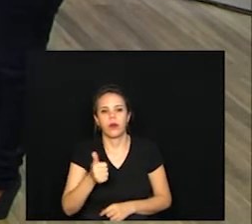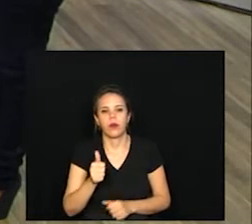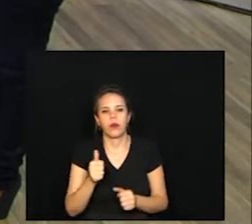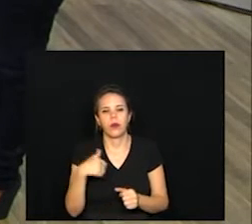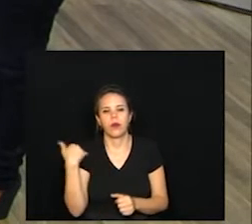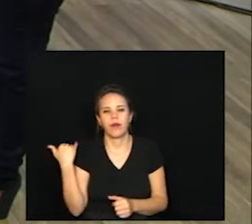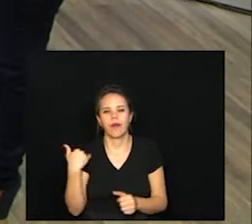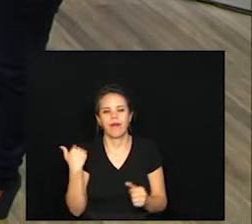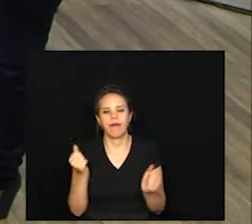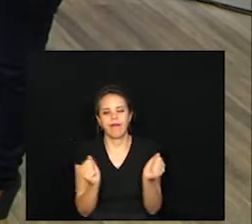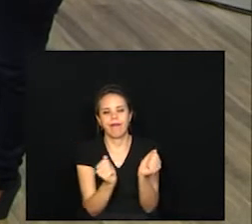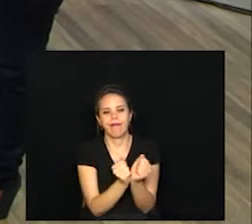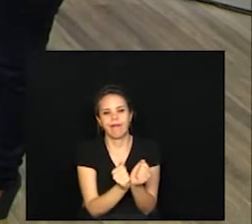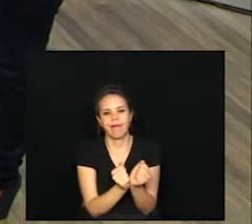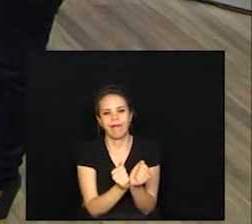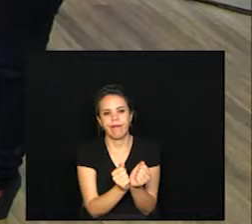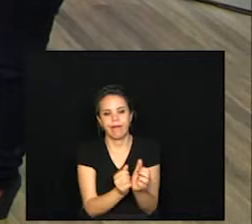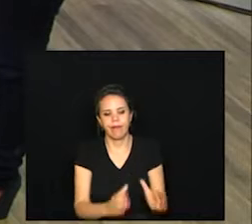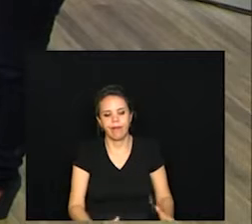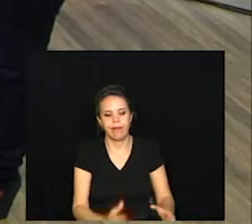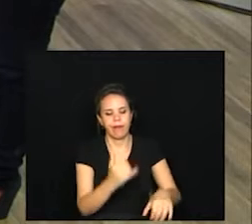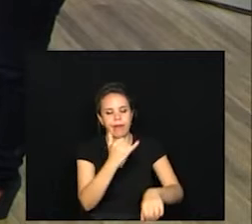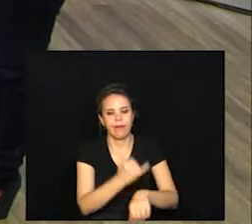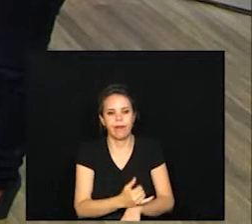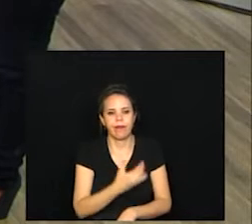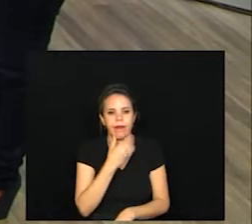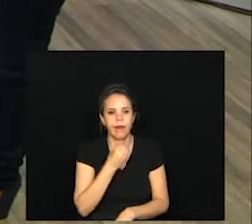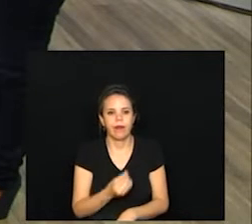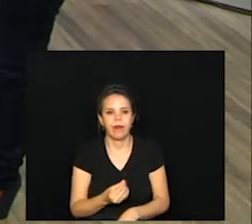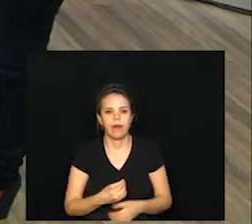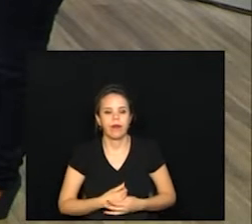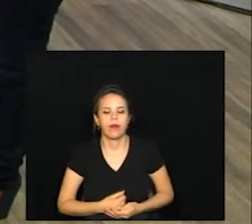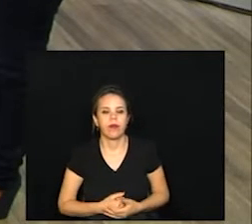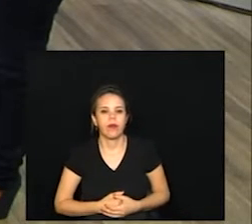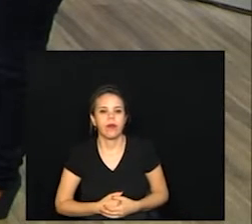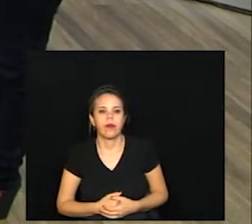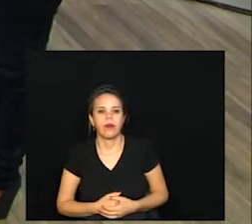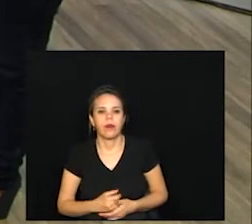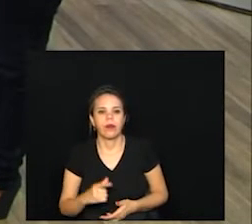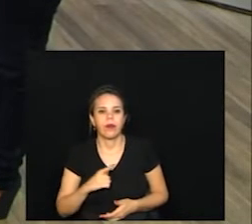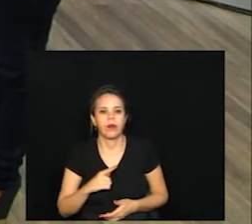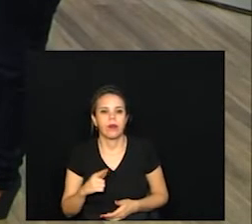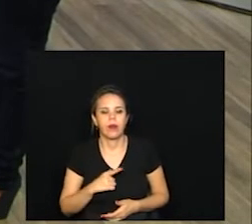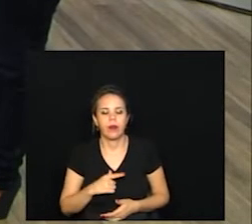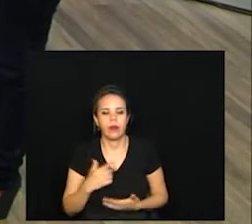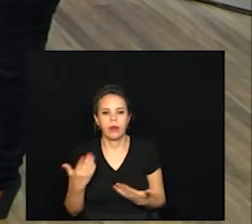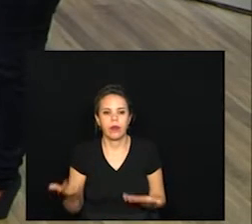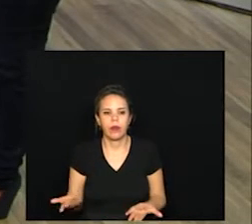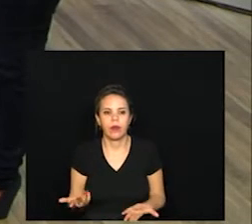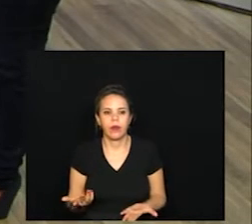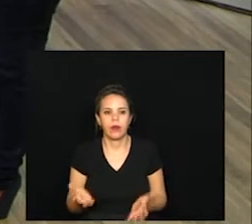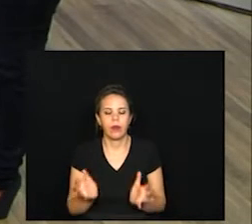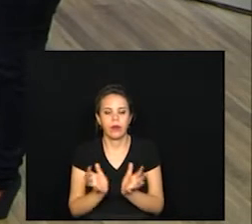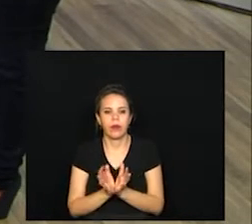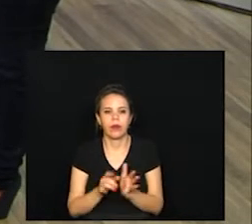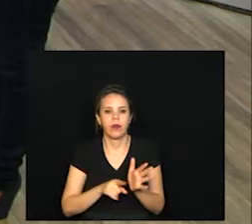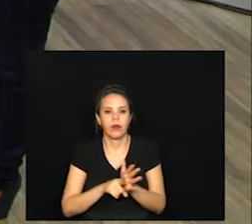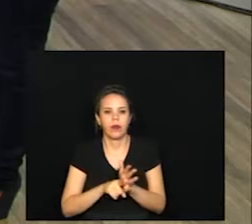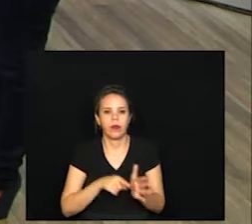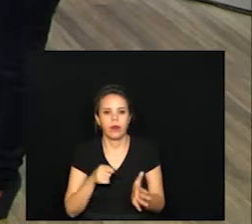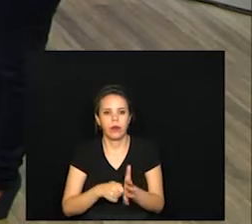anos, conhecido aqui na cidade como o caso do menino do tambor. Sim. Nós tivemos aí justamente essa comissão,